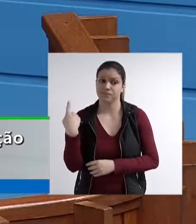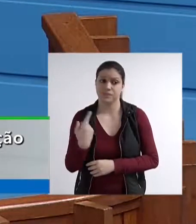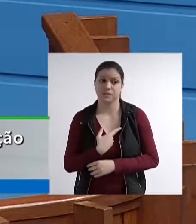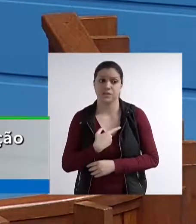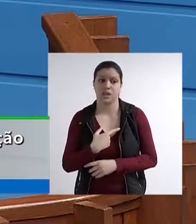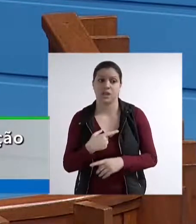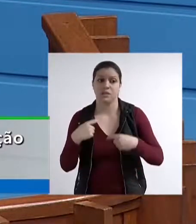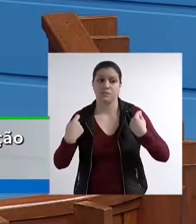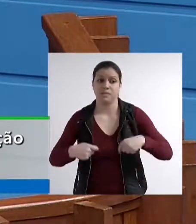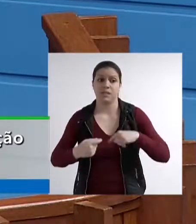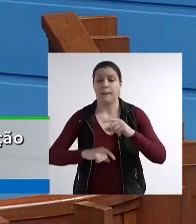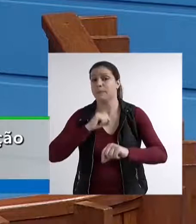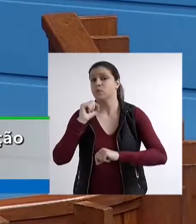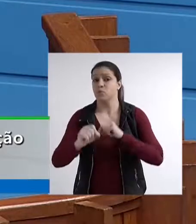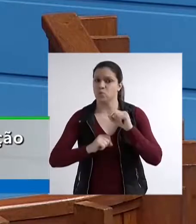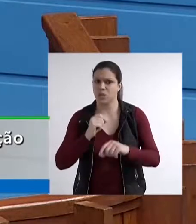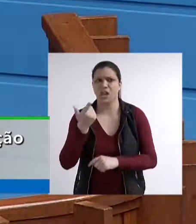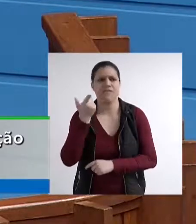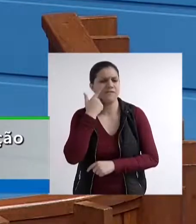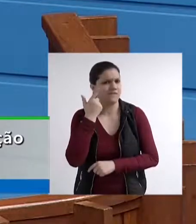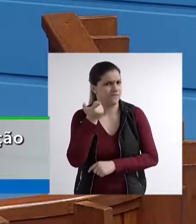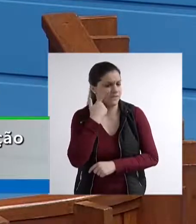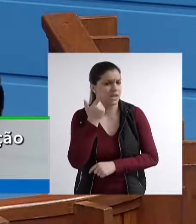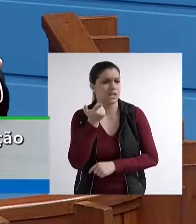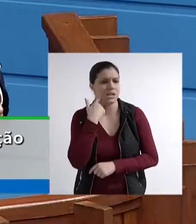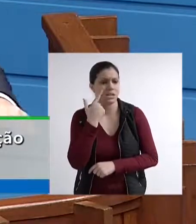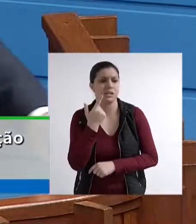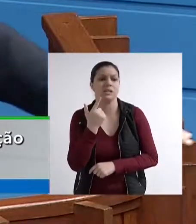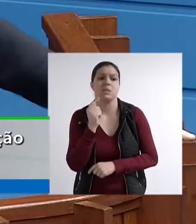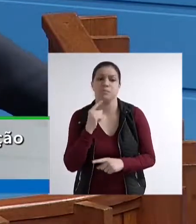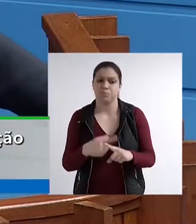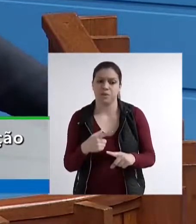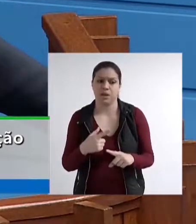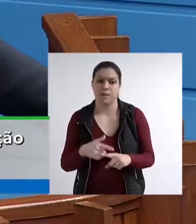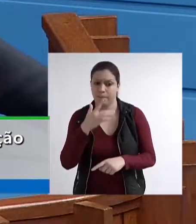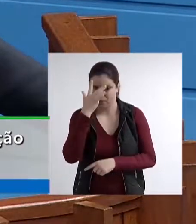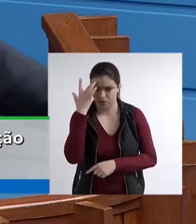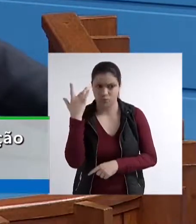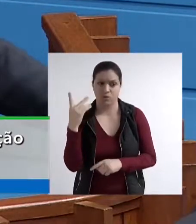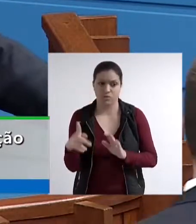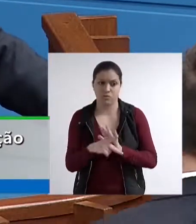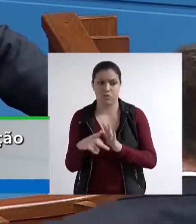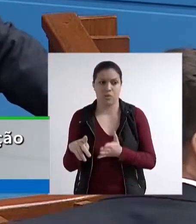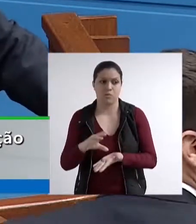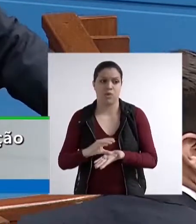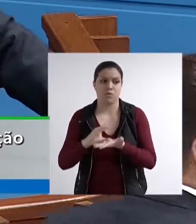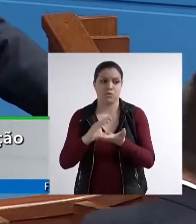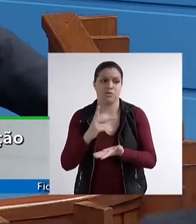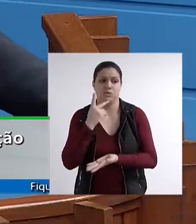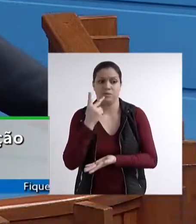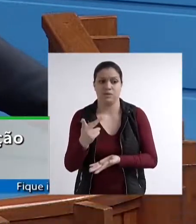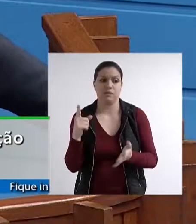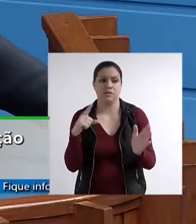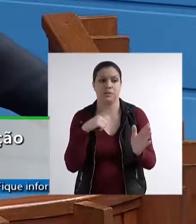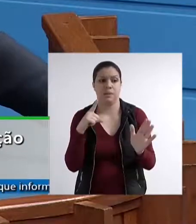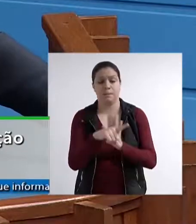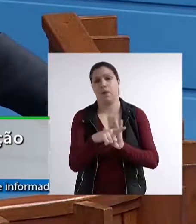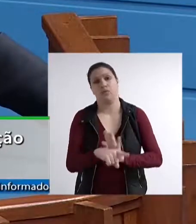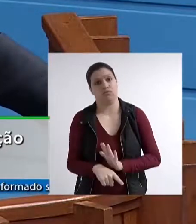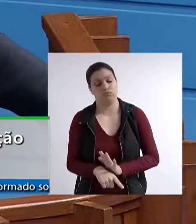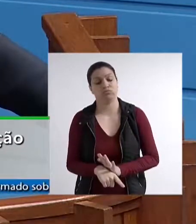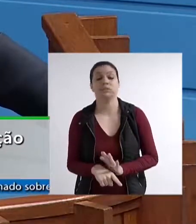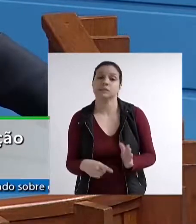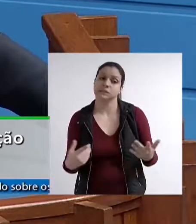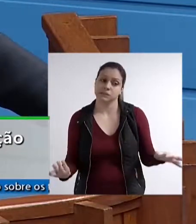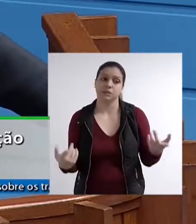pré-julgamento, longe de nós isso daí, mas alguns membros do próprio Conselho estão fazendo alguns questionamentos internos e é